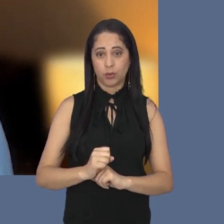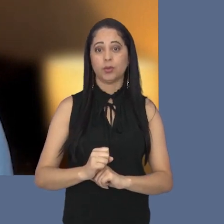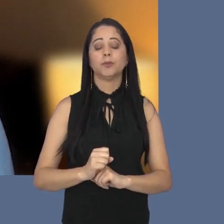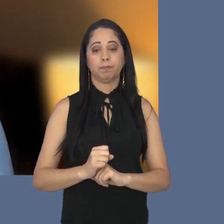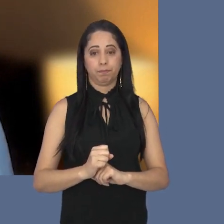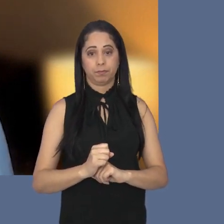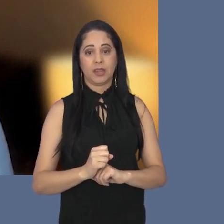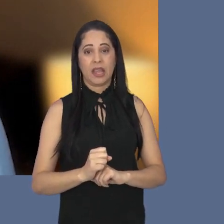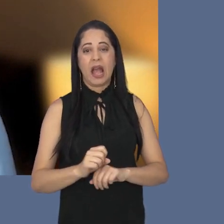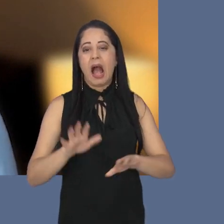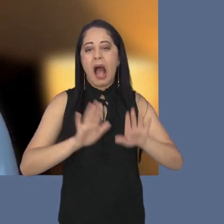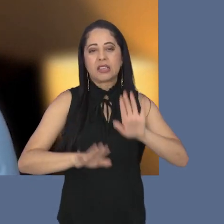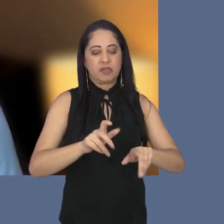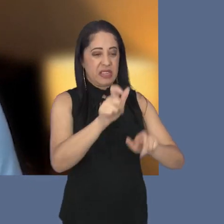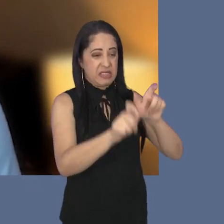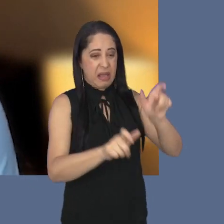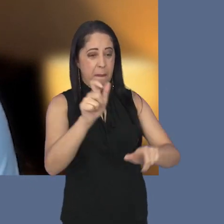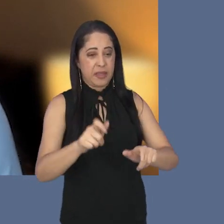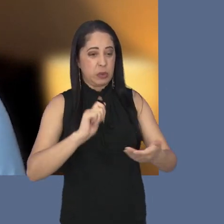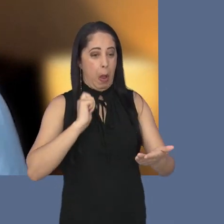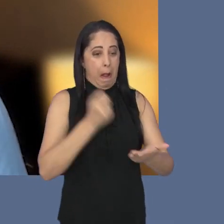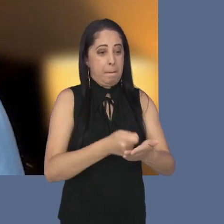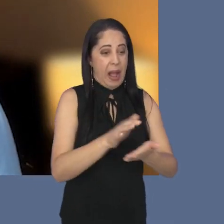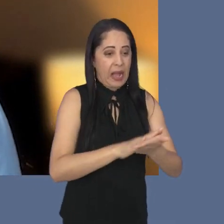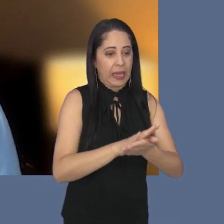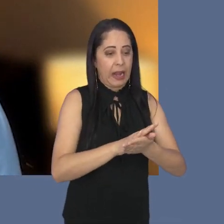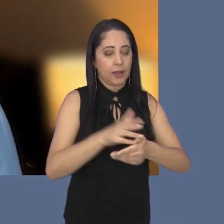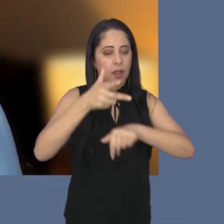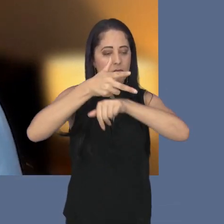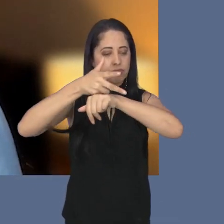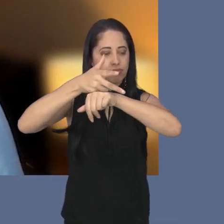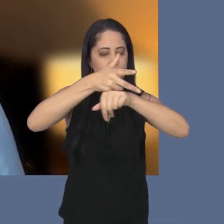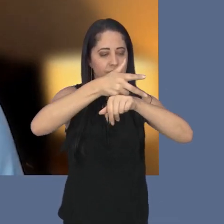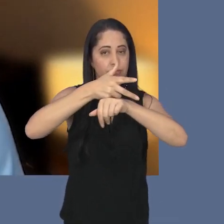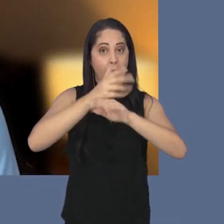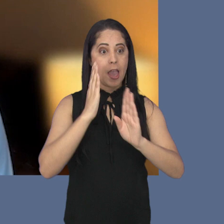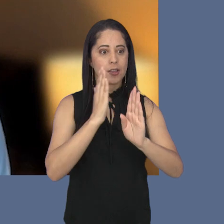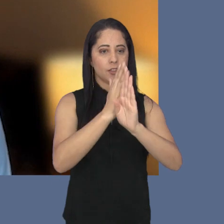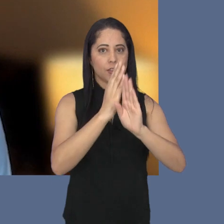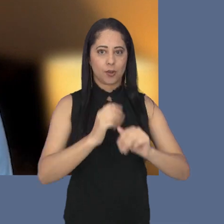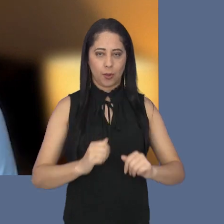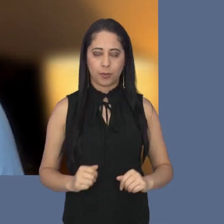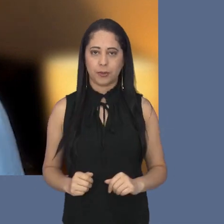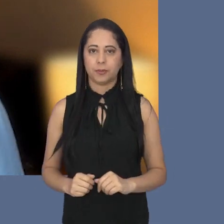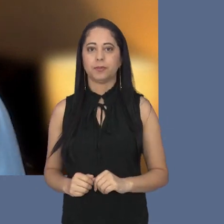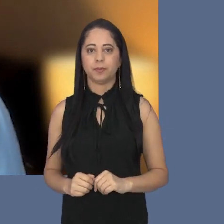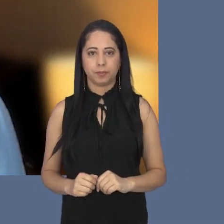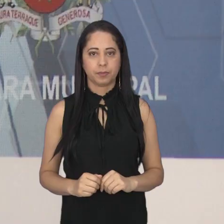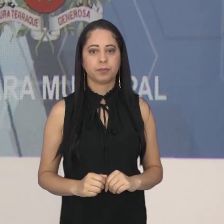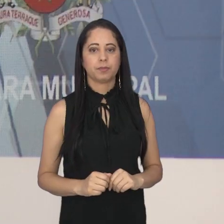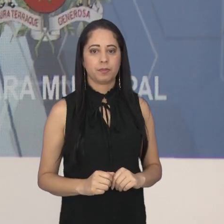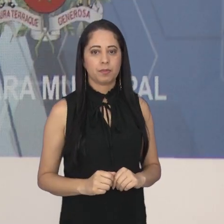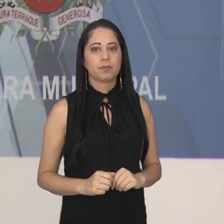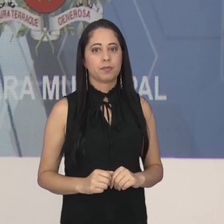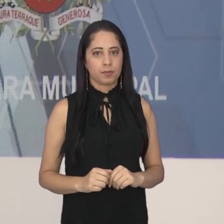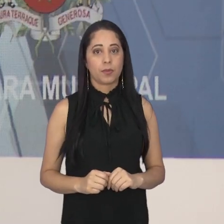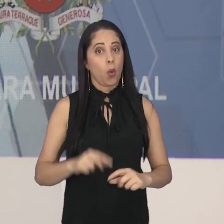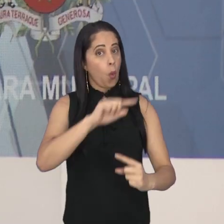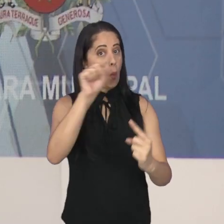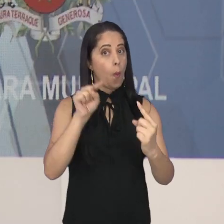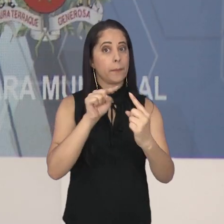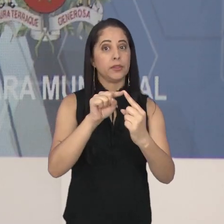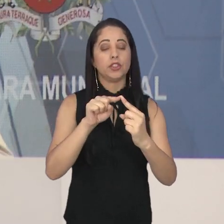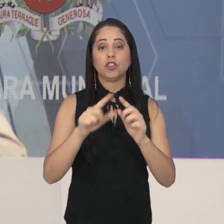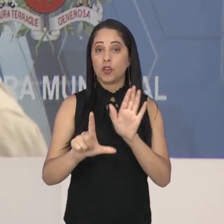as gratuidades, para não deixar aquelas pessoas que não têm direito à gratuidade utilizar indevidamente uma gratuidade. De acordo com o